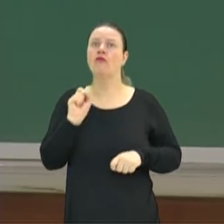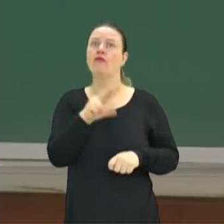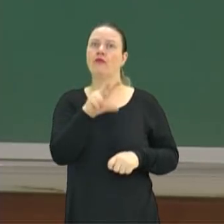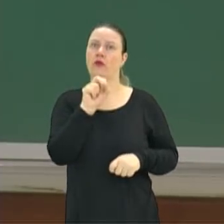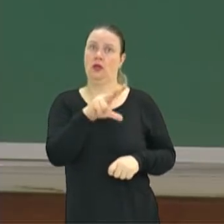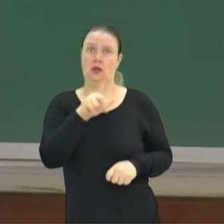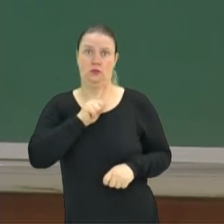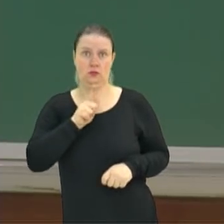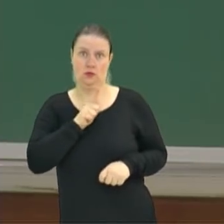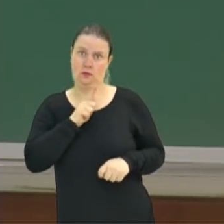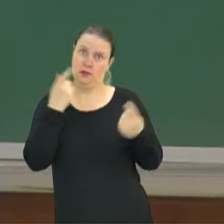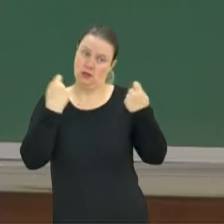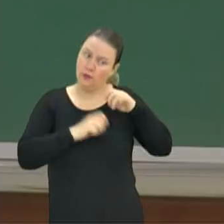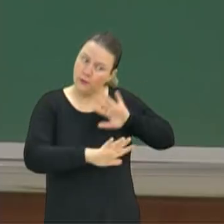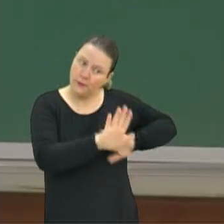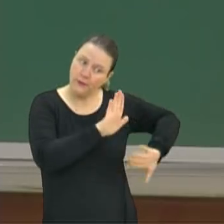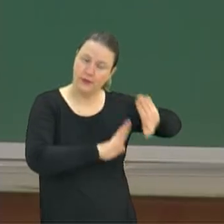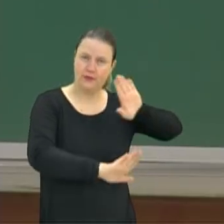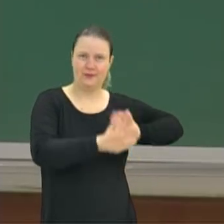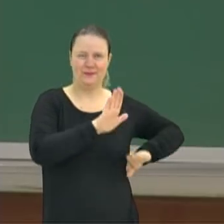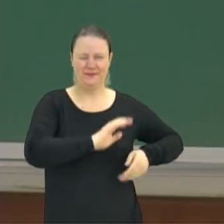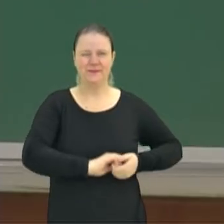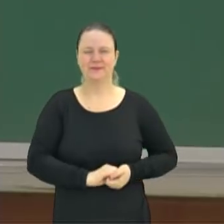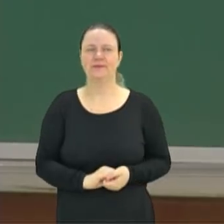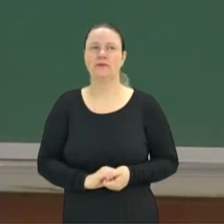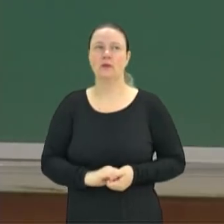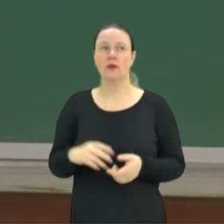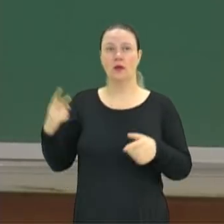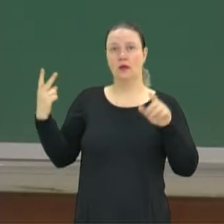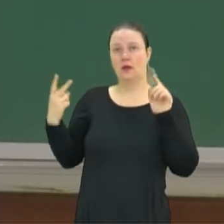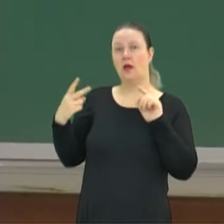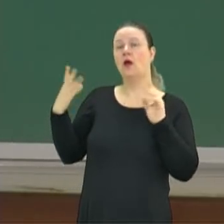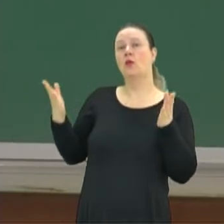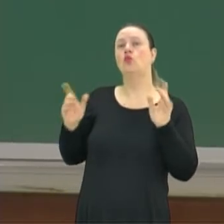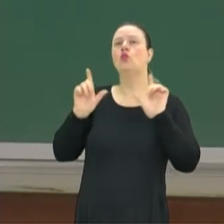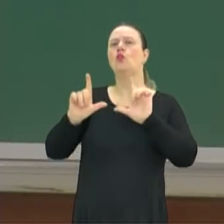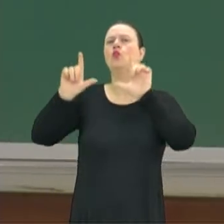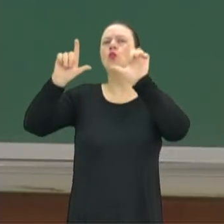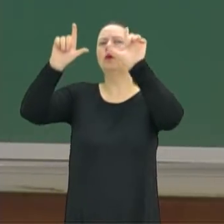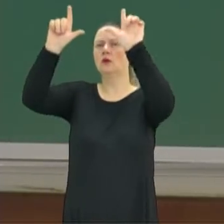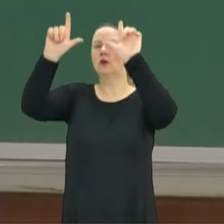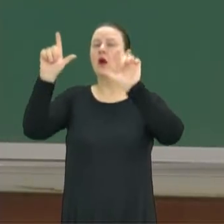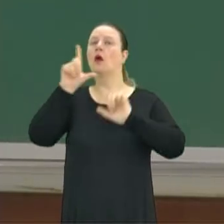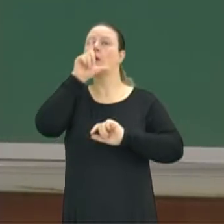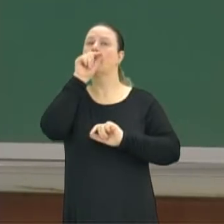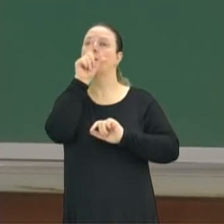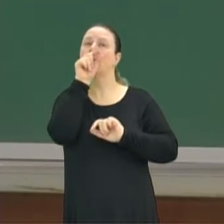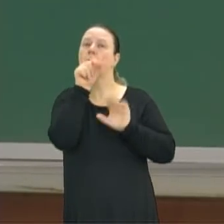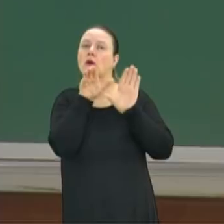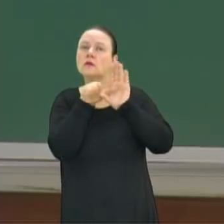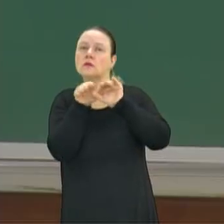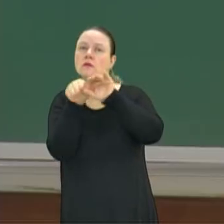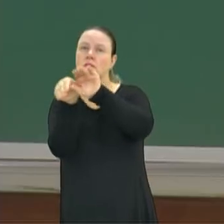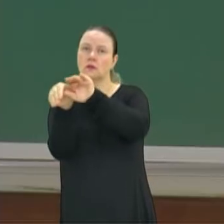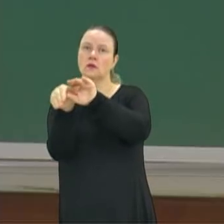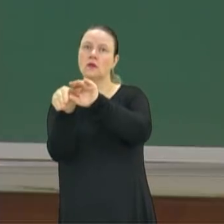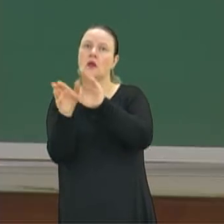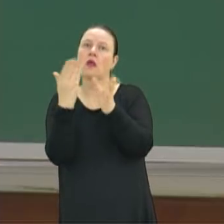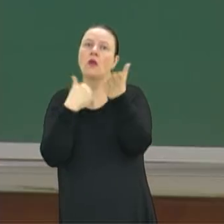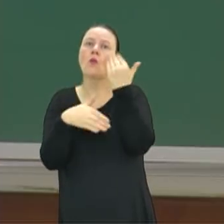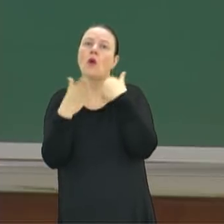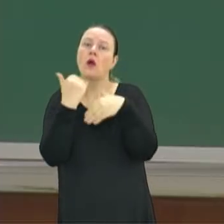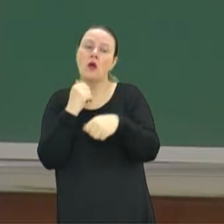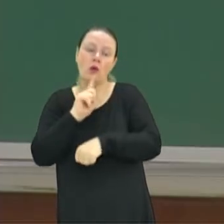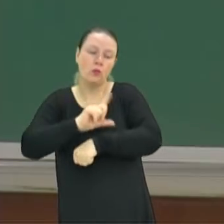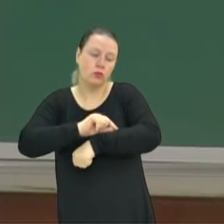então tem que tomar cuidado com elas, tá? E aqui o nosso BEM-TV, que é um predador, então, das lagartas. No caso aqui, já vamos pensar uma coisa, se a